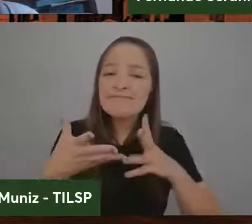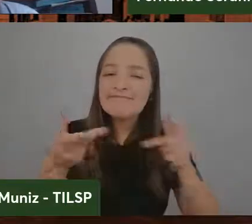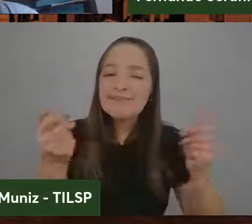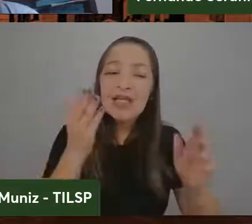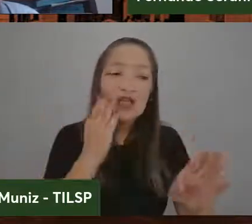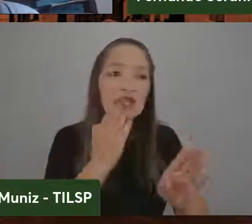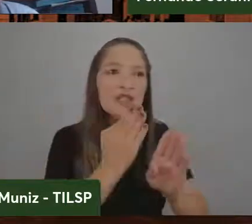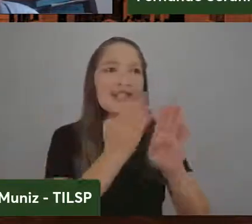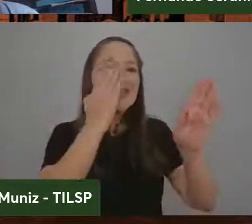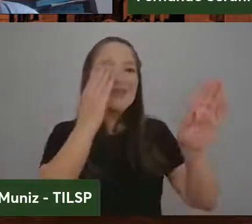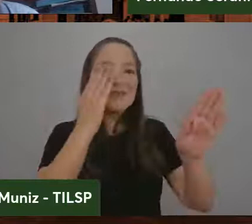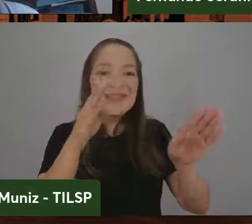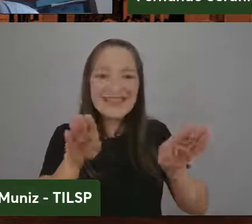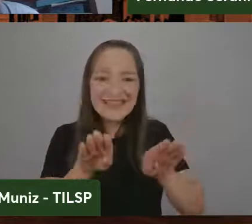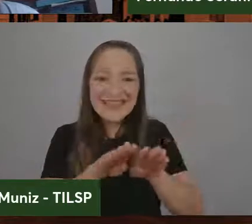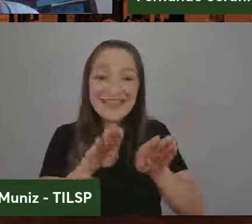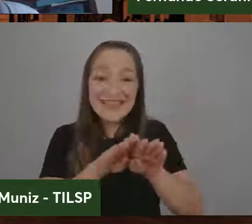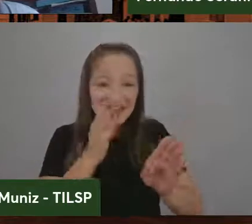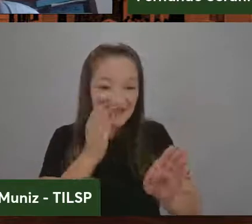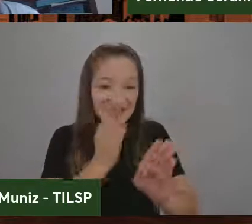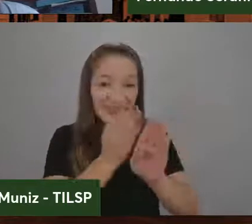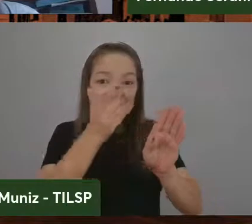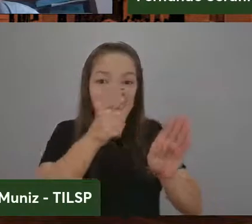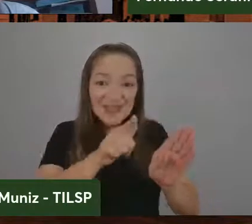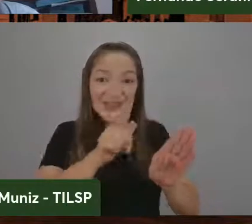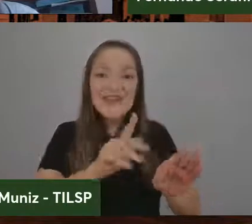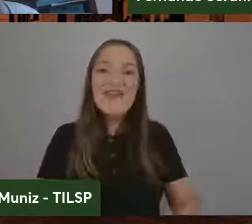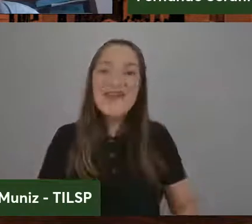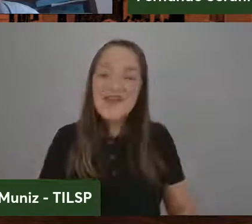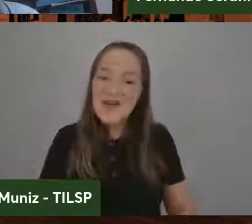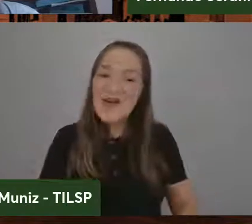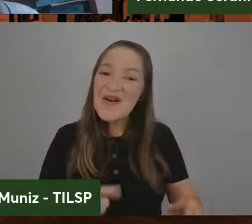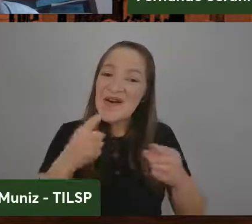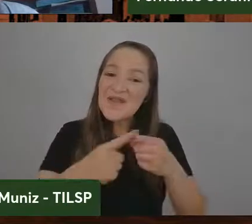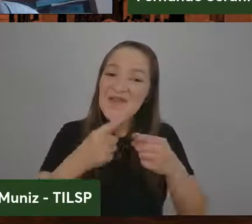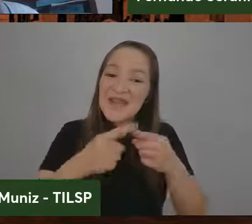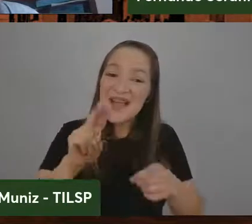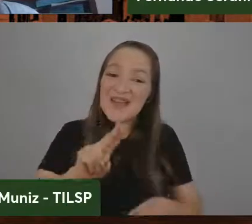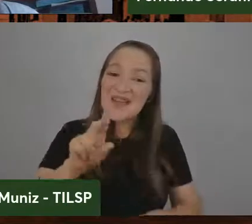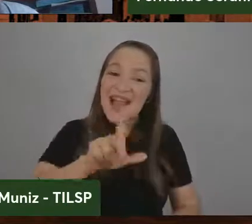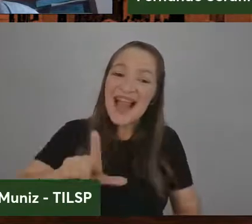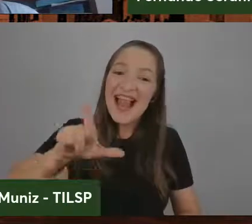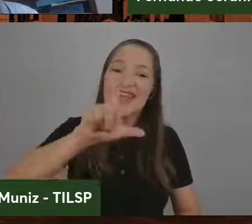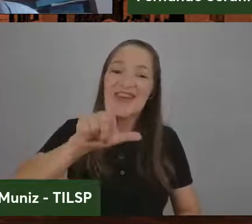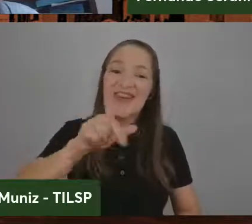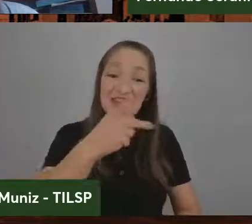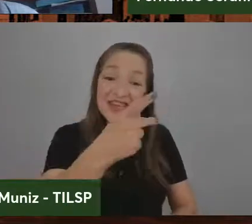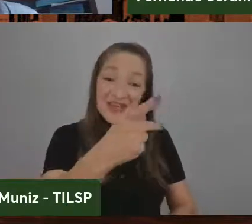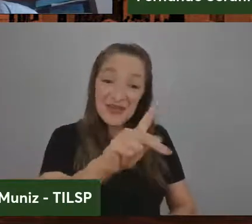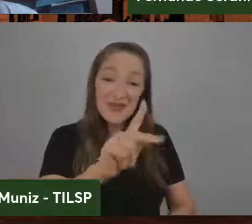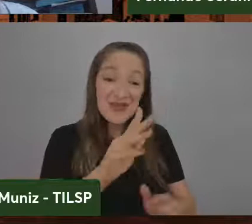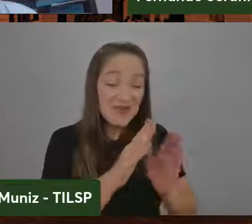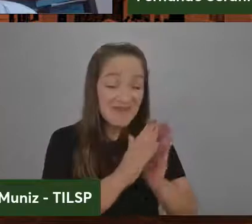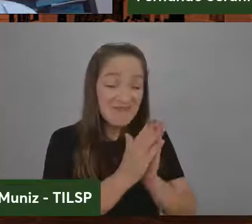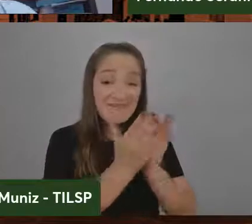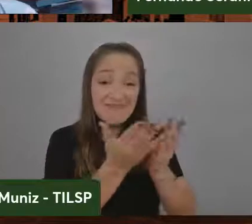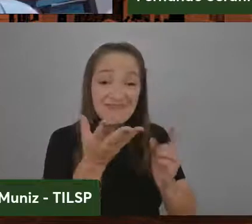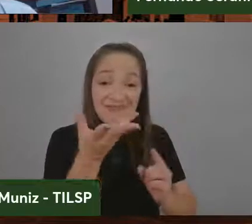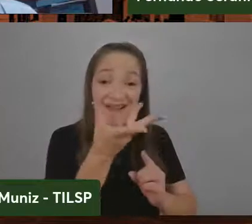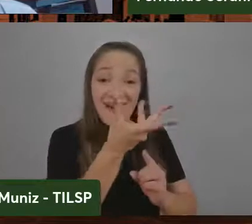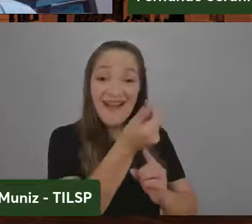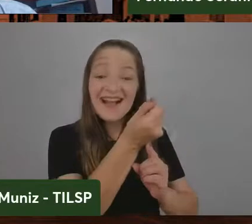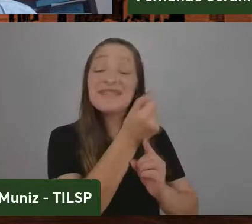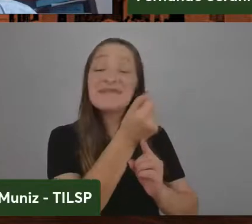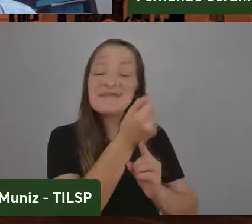redescobrir o Brasil através da literatura, e realmente exatamente. O conjunto da sua obra traz demais isso mesmo. Que maravilhoso. Agora, eu não sei se eu vou